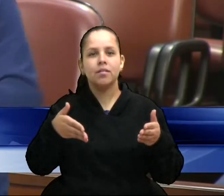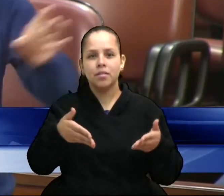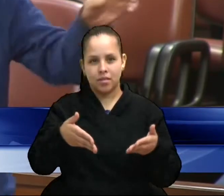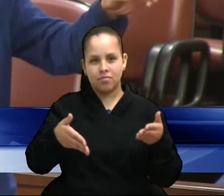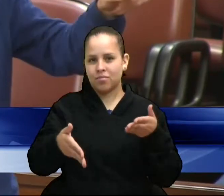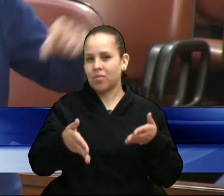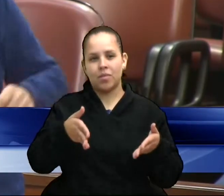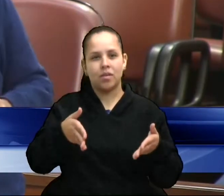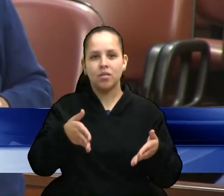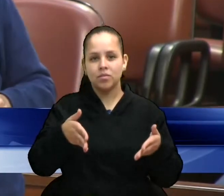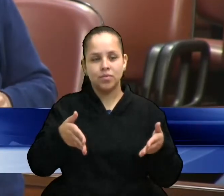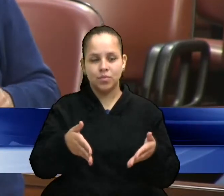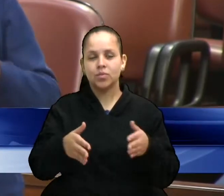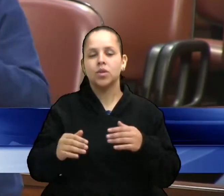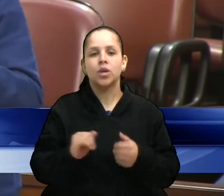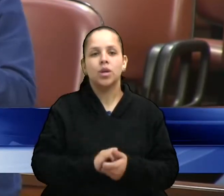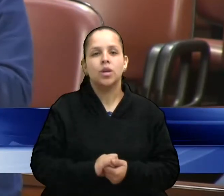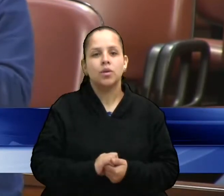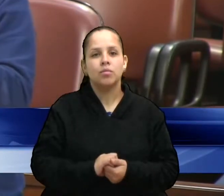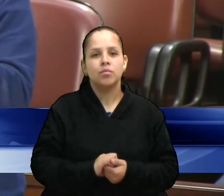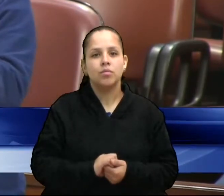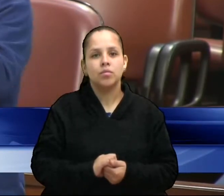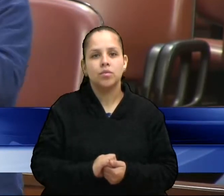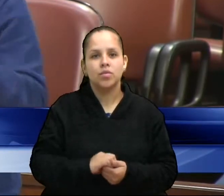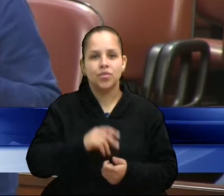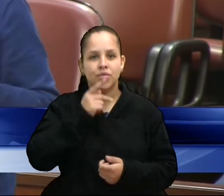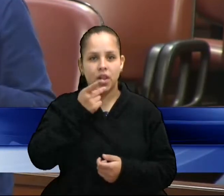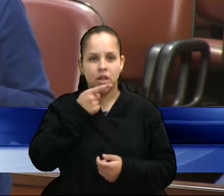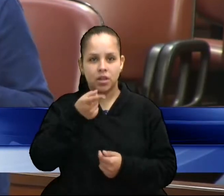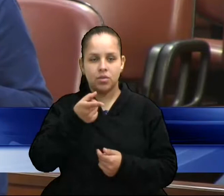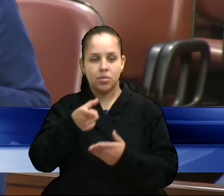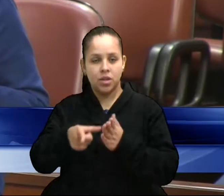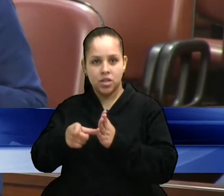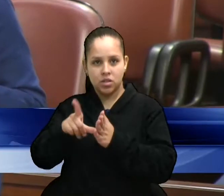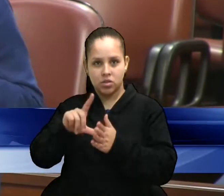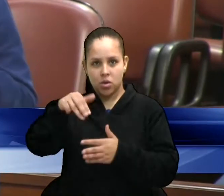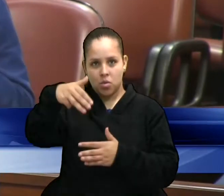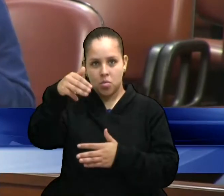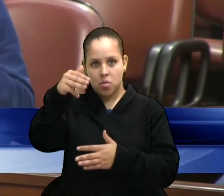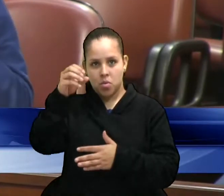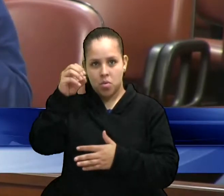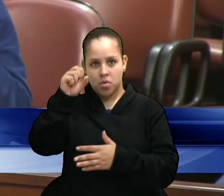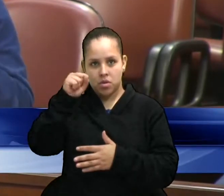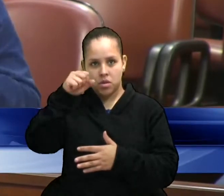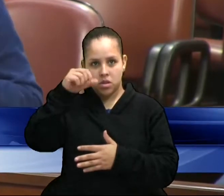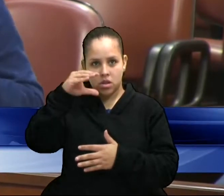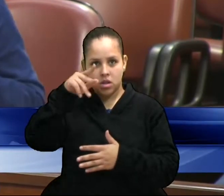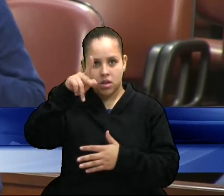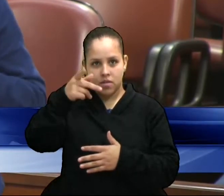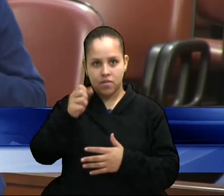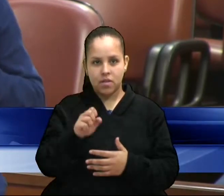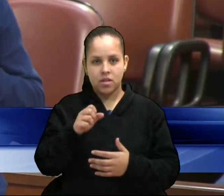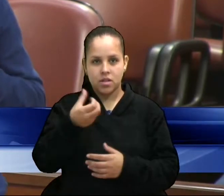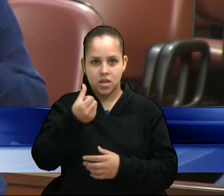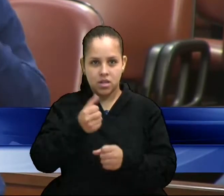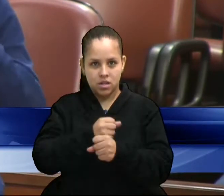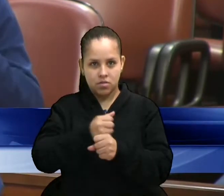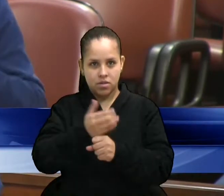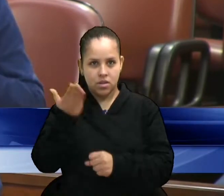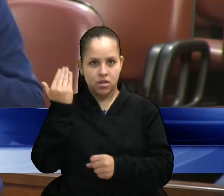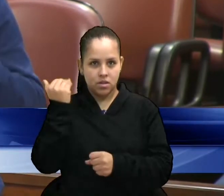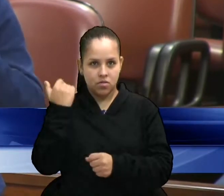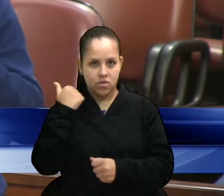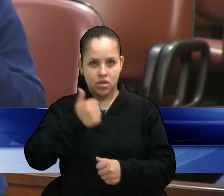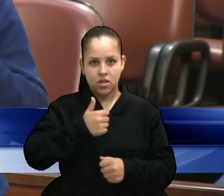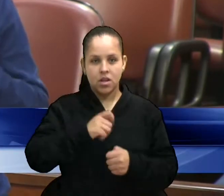Inclusive, até comentava com o Mosquen, fizemos há 6 anos atrás o primeiro simpósio de mobilidade urbana do